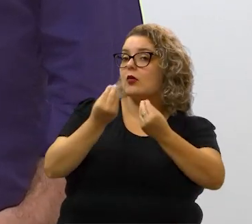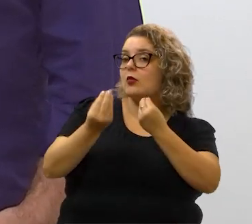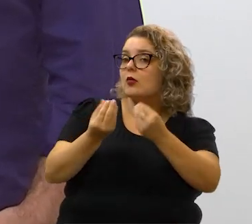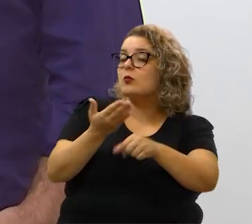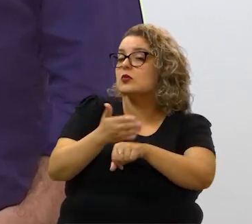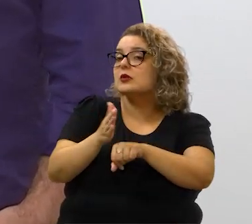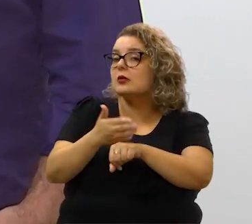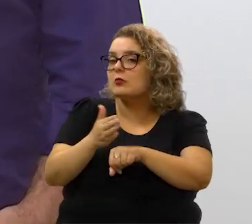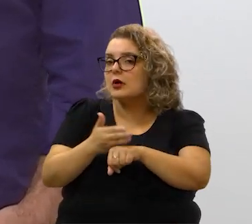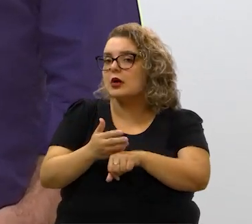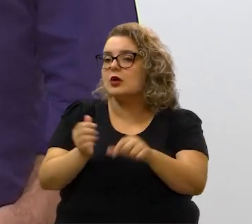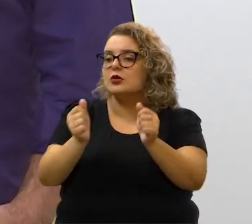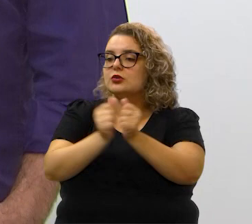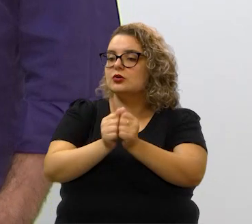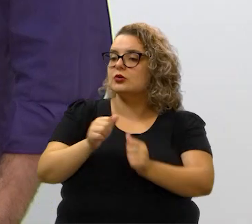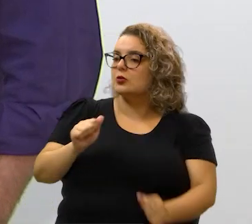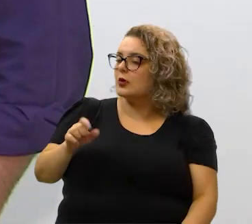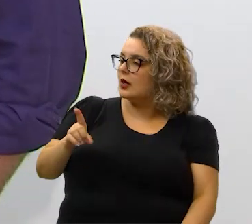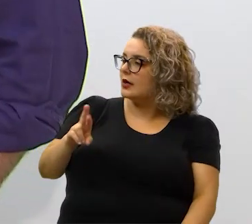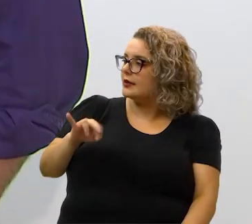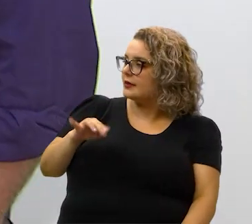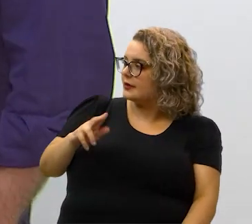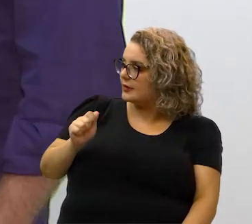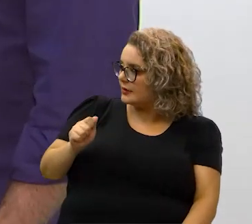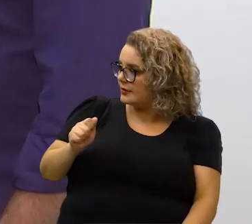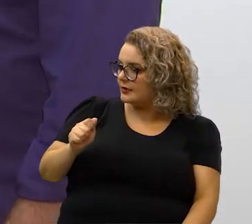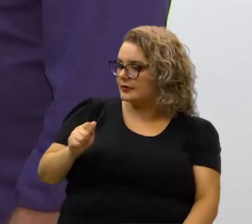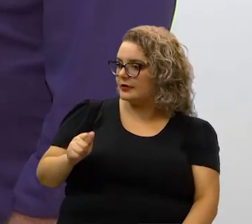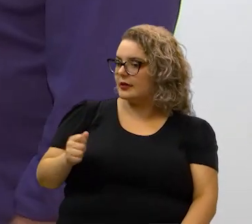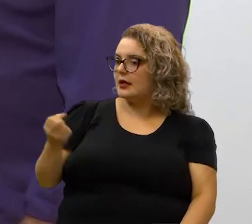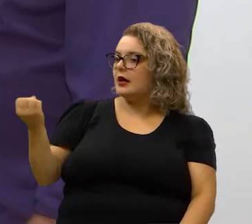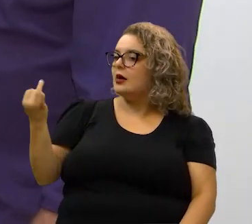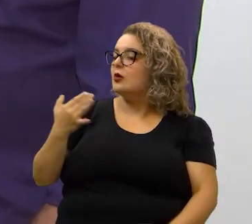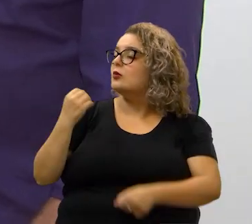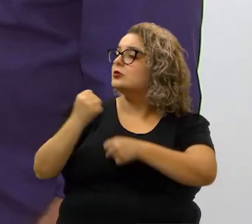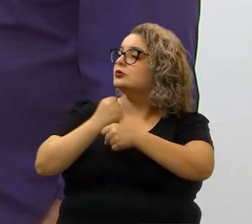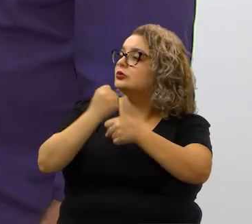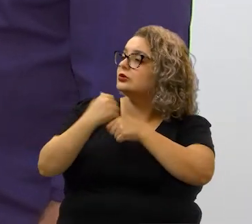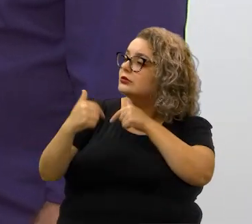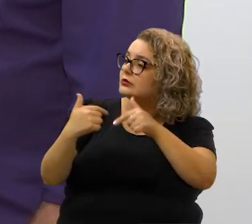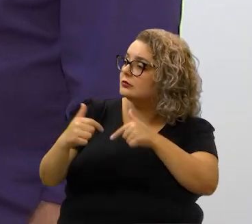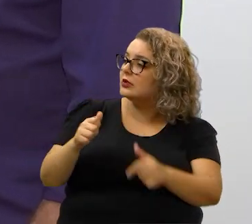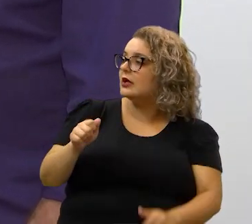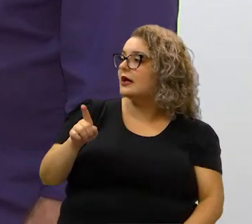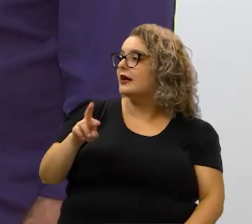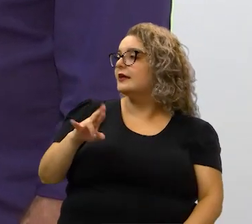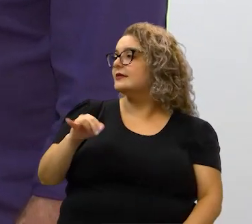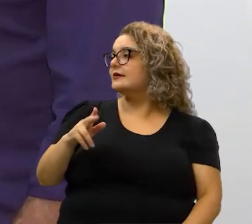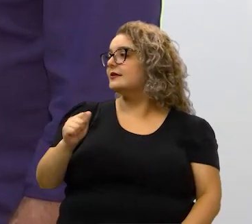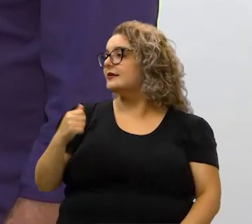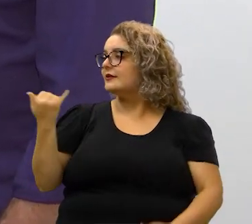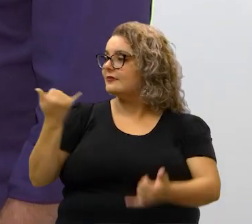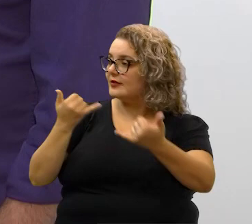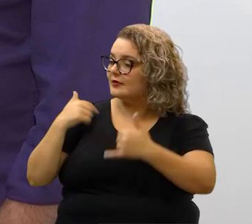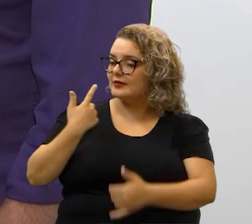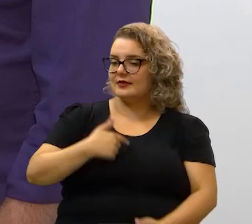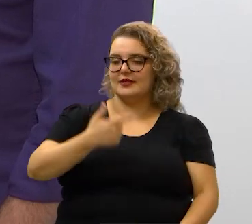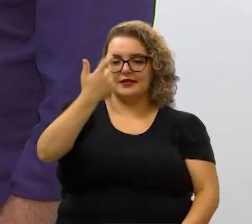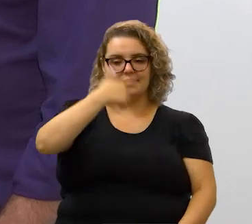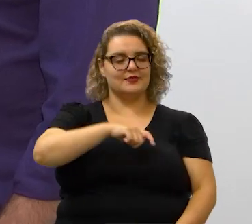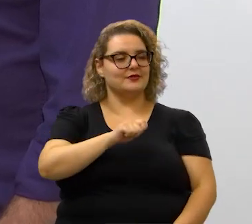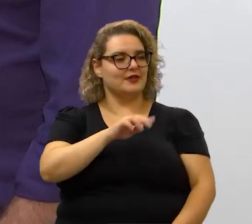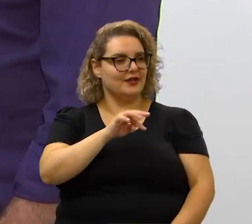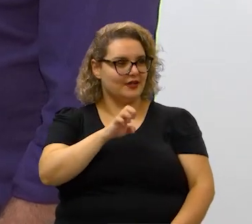funciona na prática, estou aqui com a Adriana. Há quanto tempo você trabalha com isso, Adriana? Conta pra gente. Eu sou